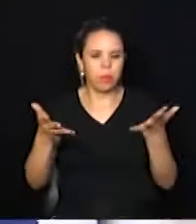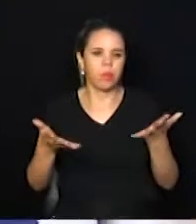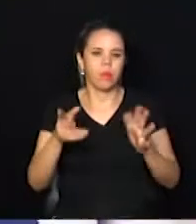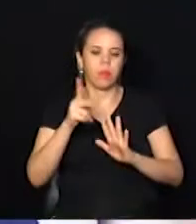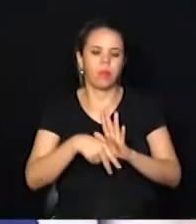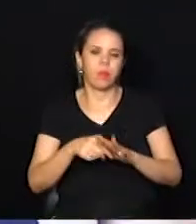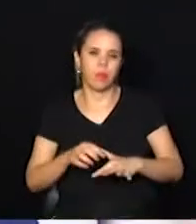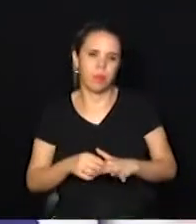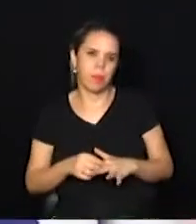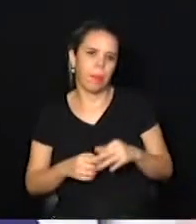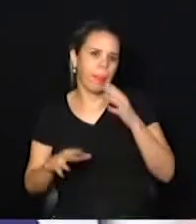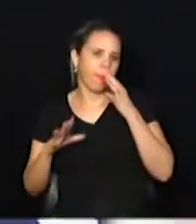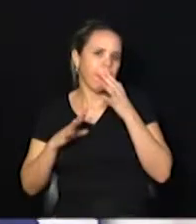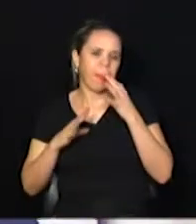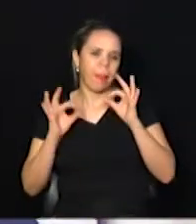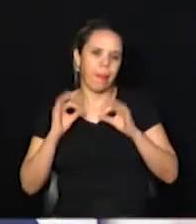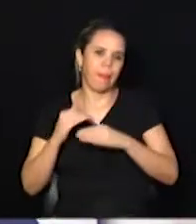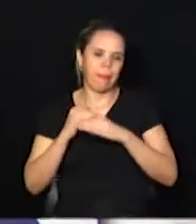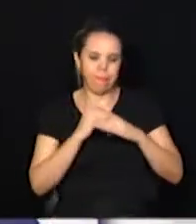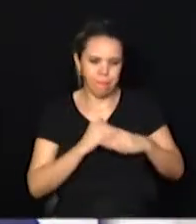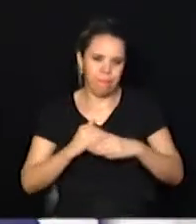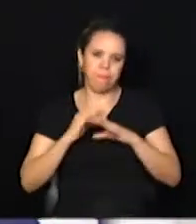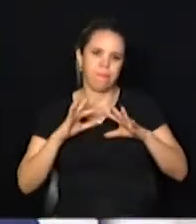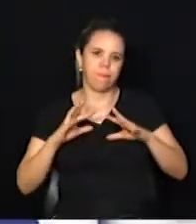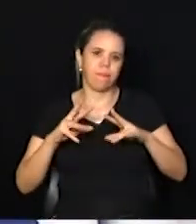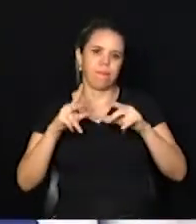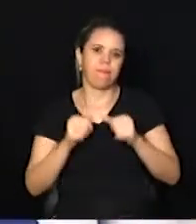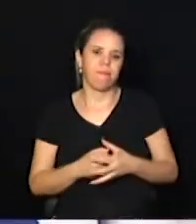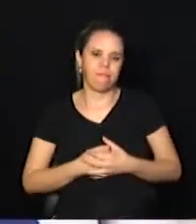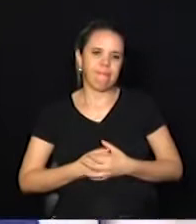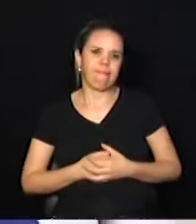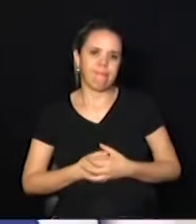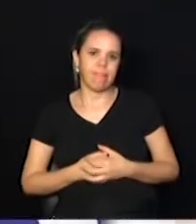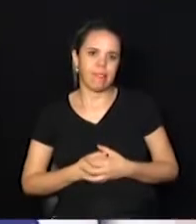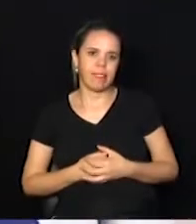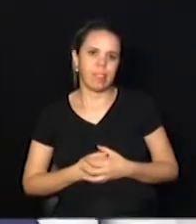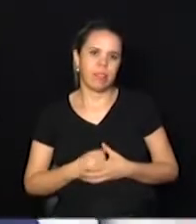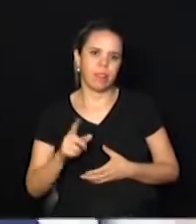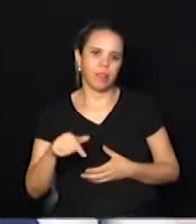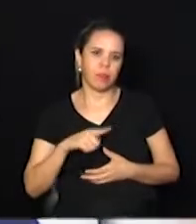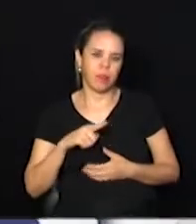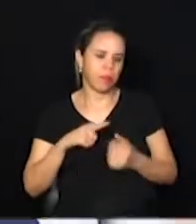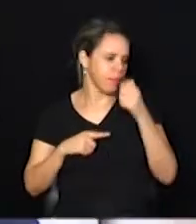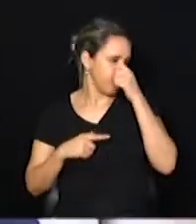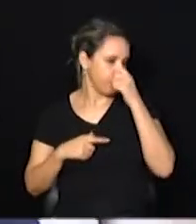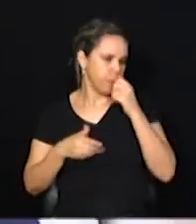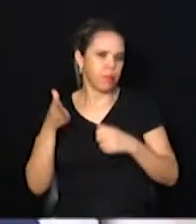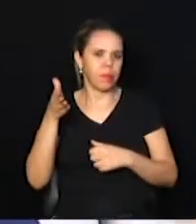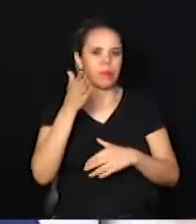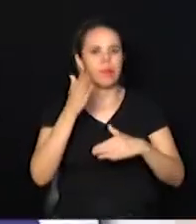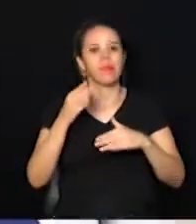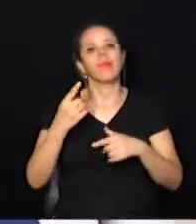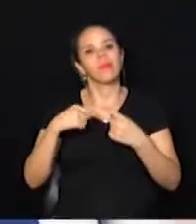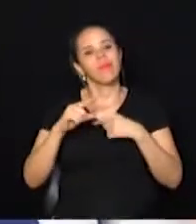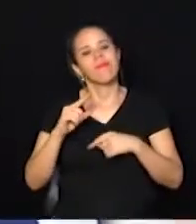projeto de uma cidade justa, de uma cidade para todos e para todas, né? E isso tem repercussões em tantas áreas. Eu